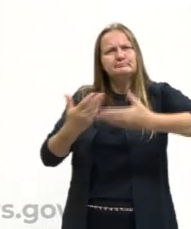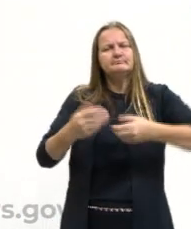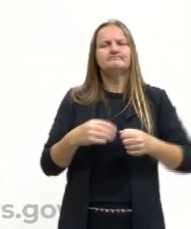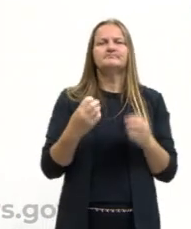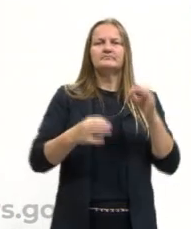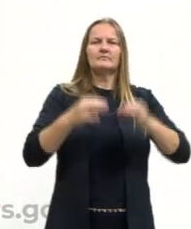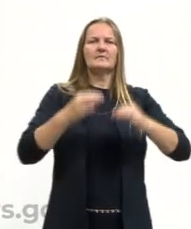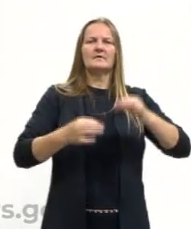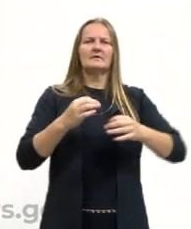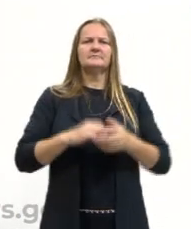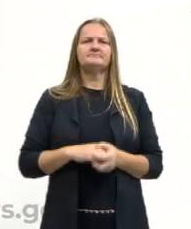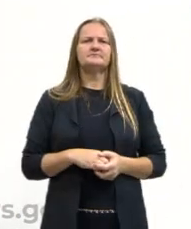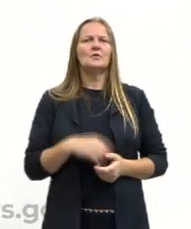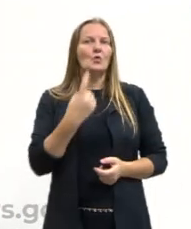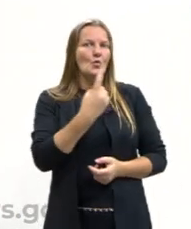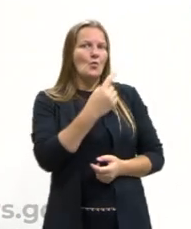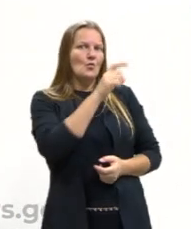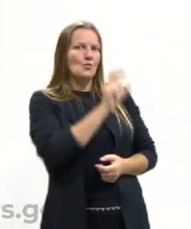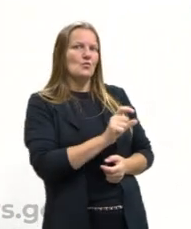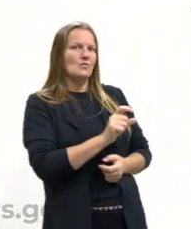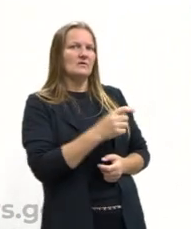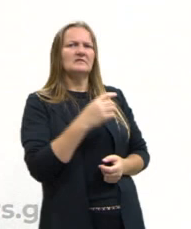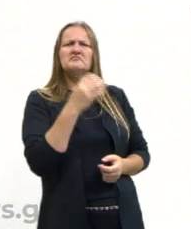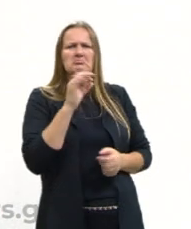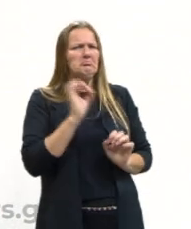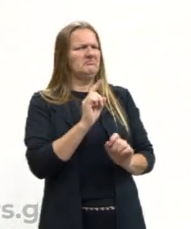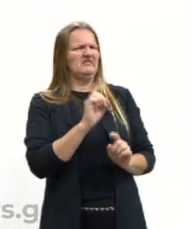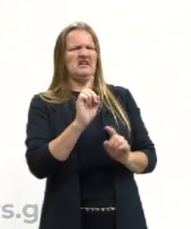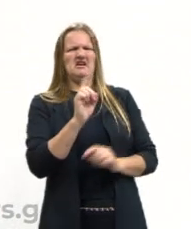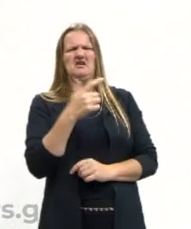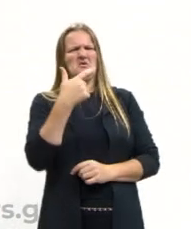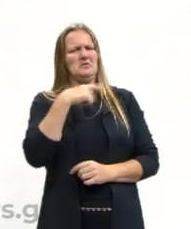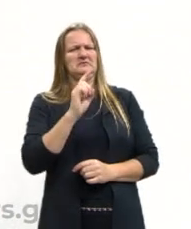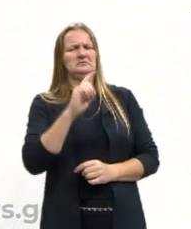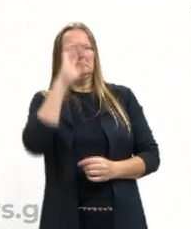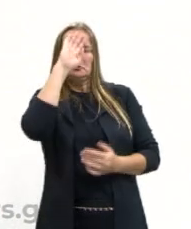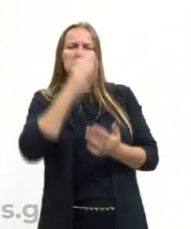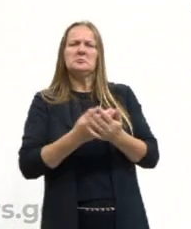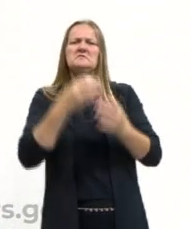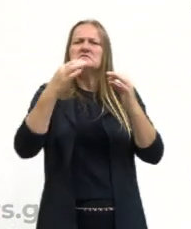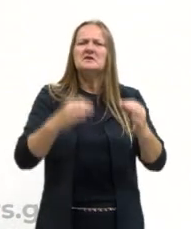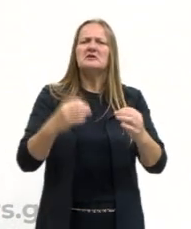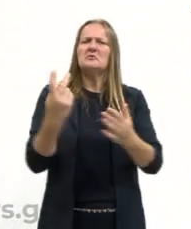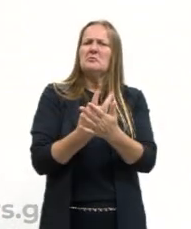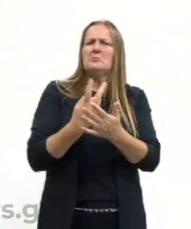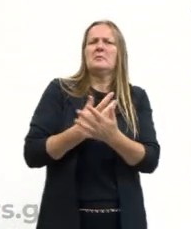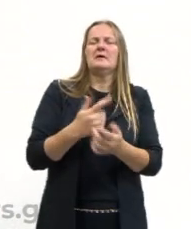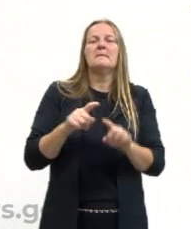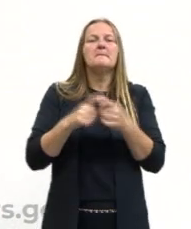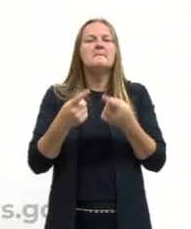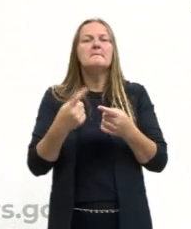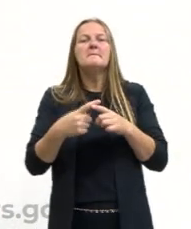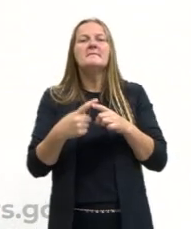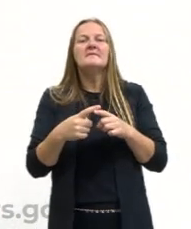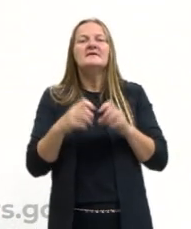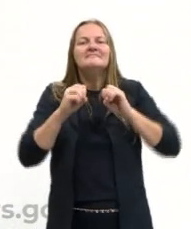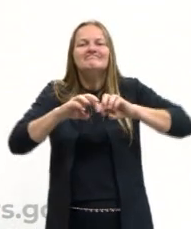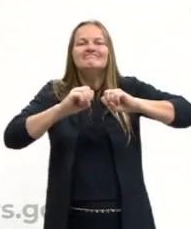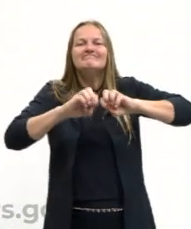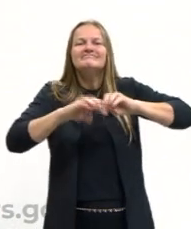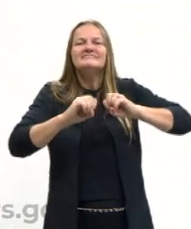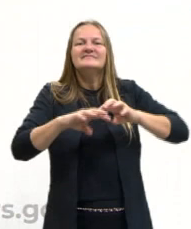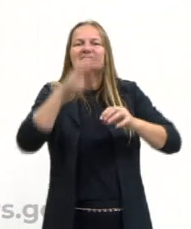trasímaco ligava isso em seu entender as pessoas acreditavam no certo e não errado apenas por terem sido